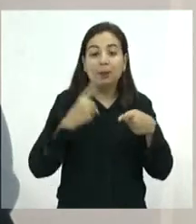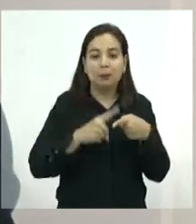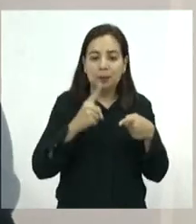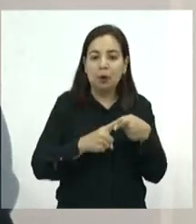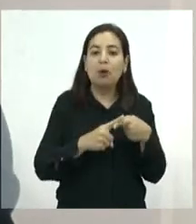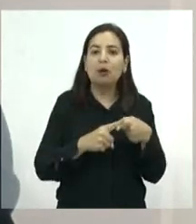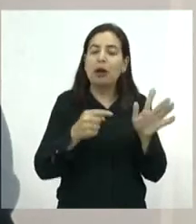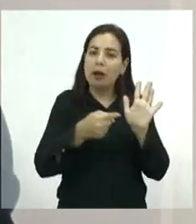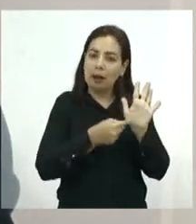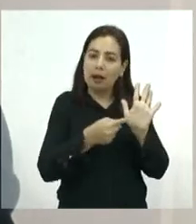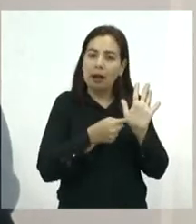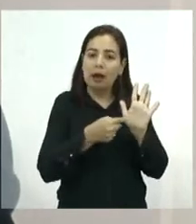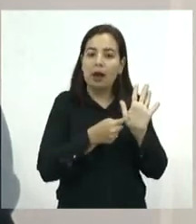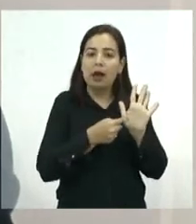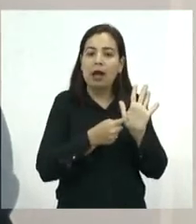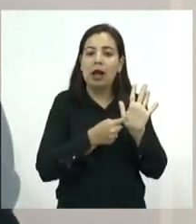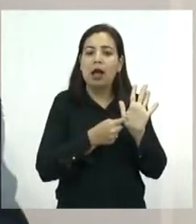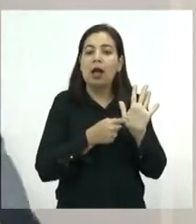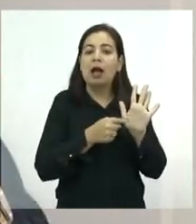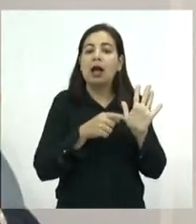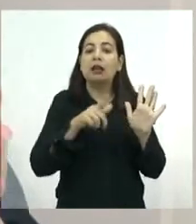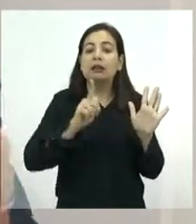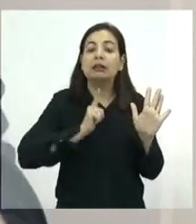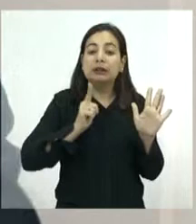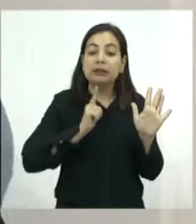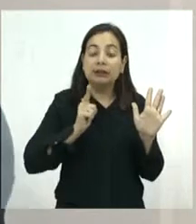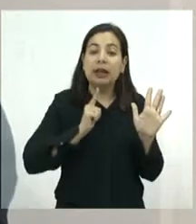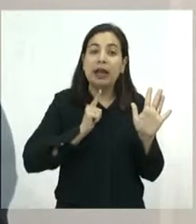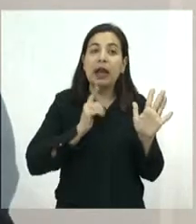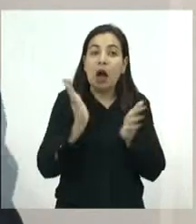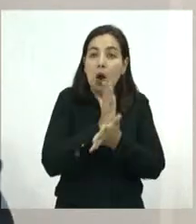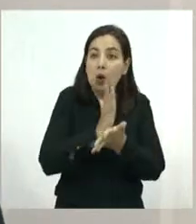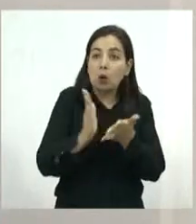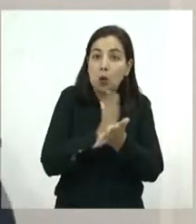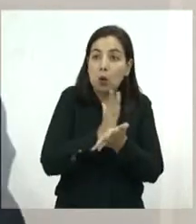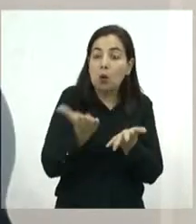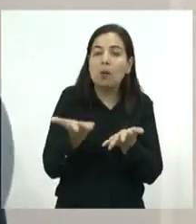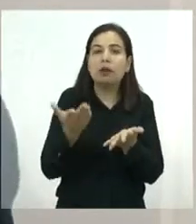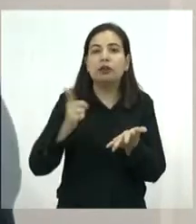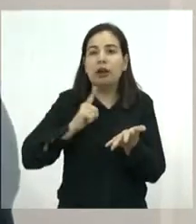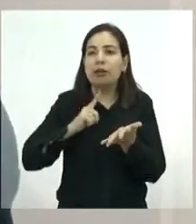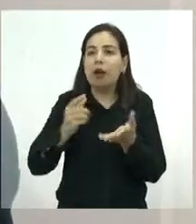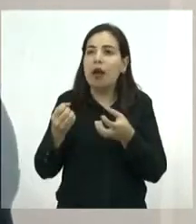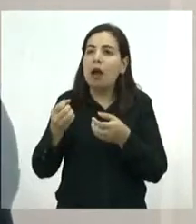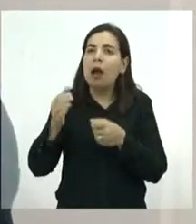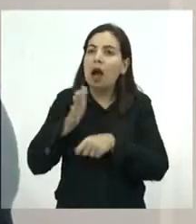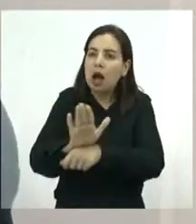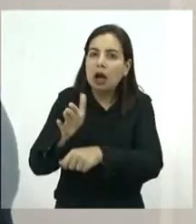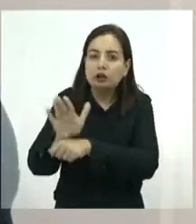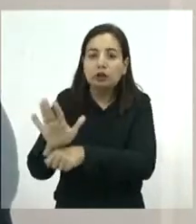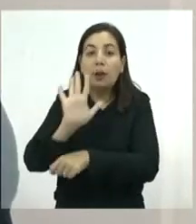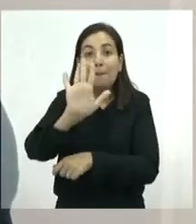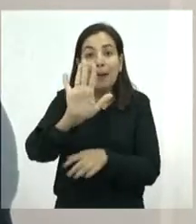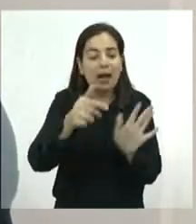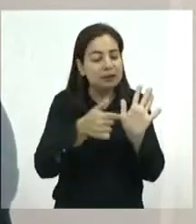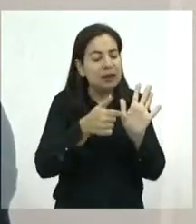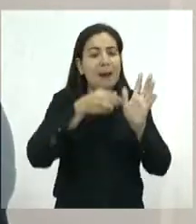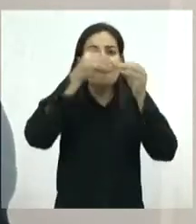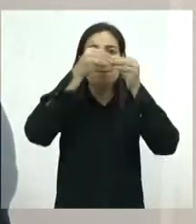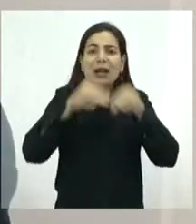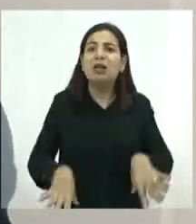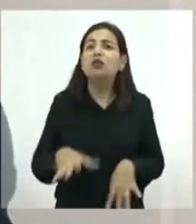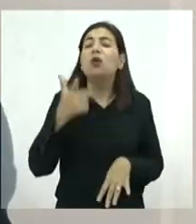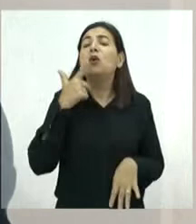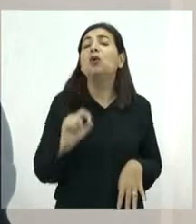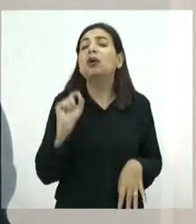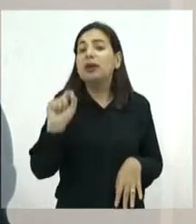com os privilégios, certo? Ela pega de raspão dos privilégios e ataca frontalmente os mais pobres, tá certo? Então,